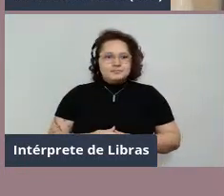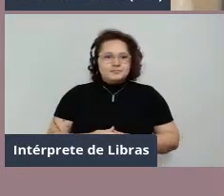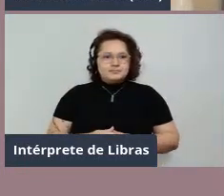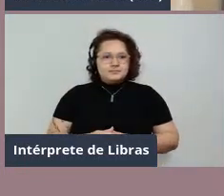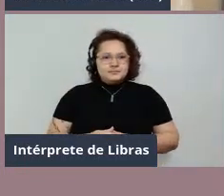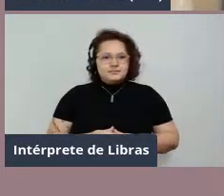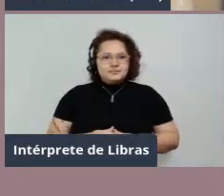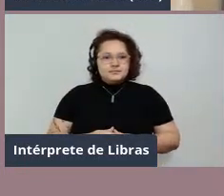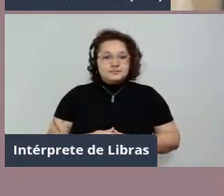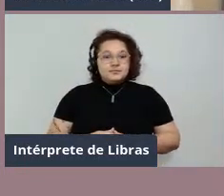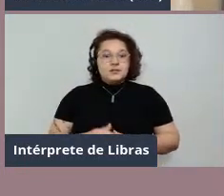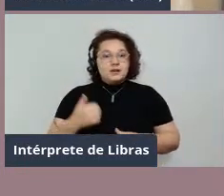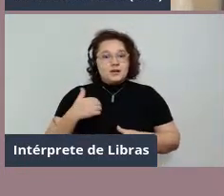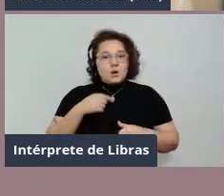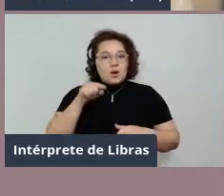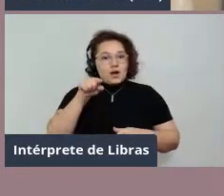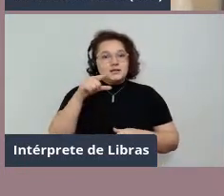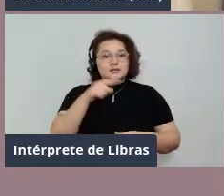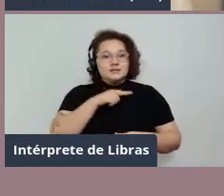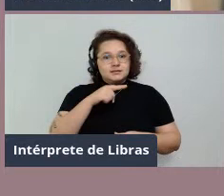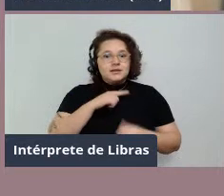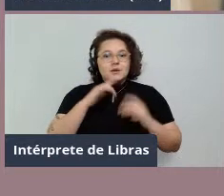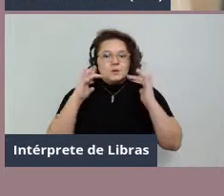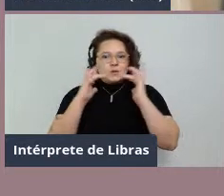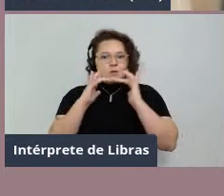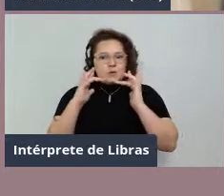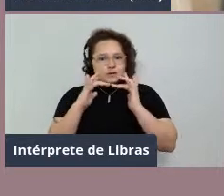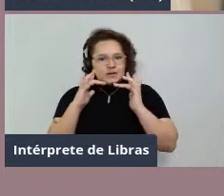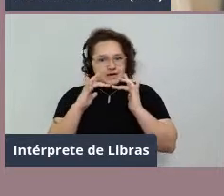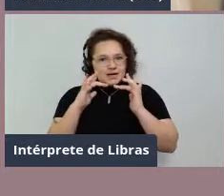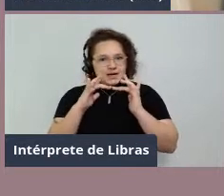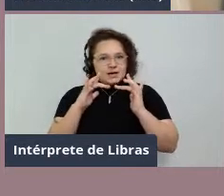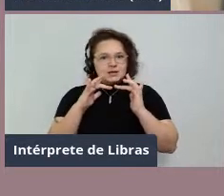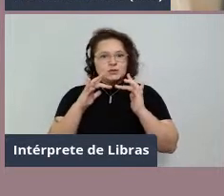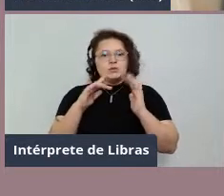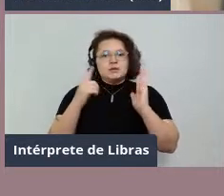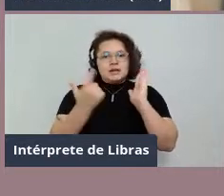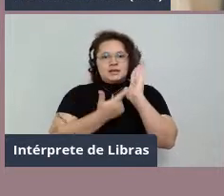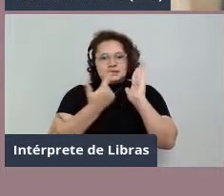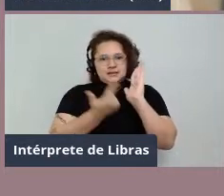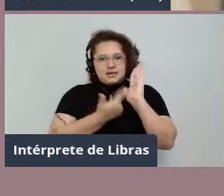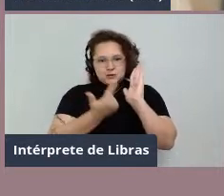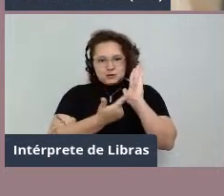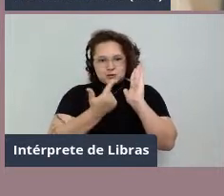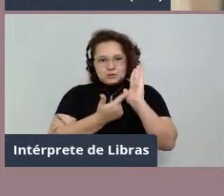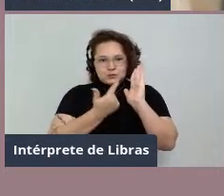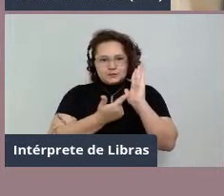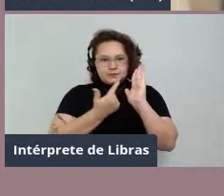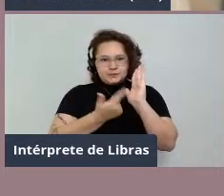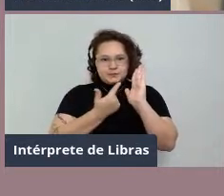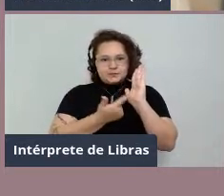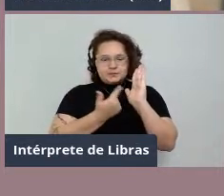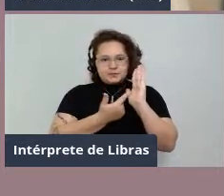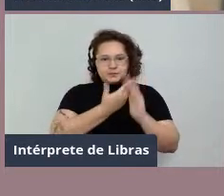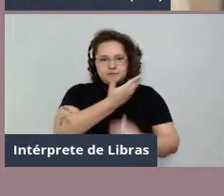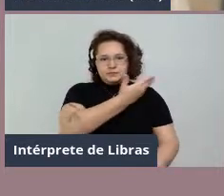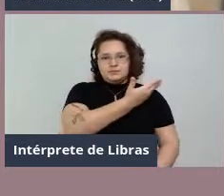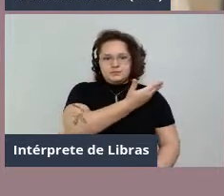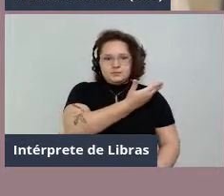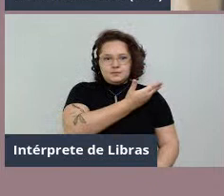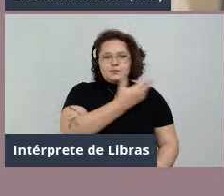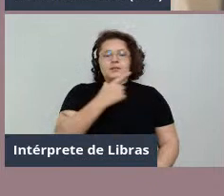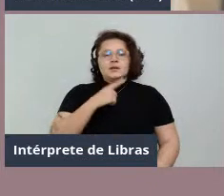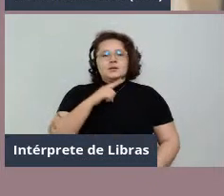aqui o contato da literatura, o e-mail da literatura, onde os pesquisadores e